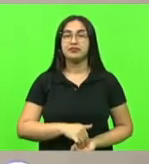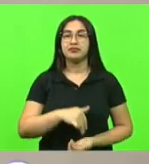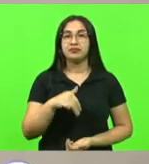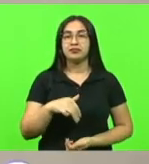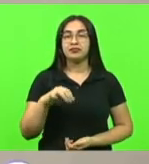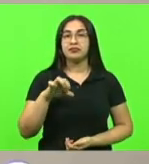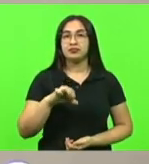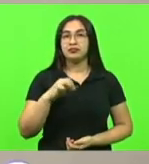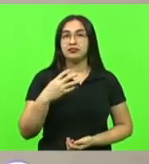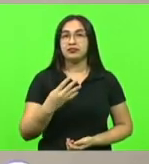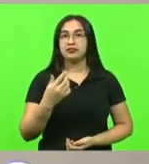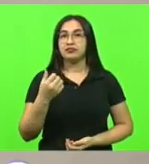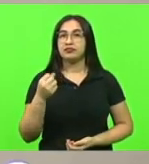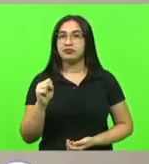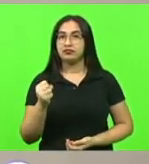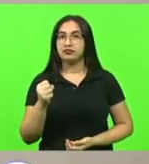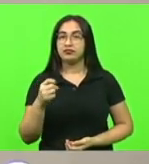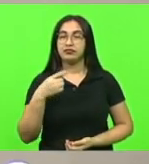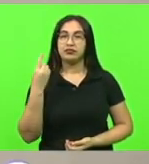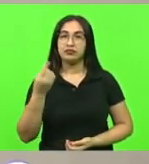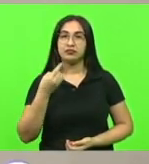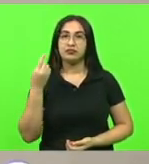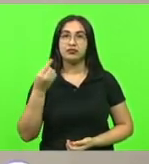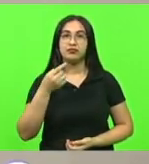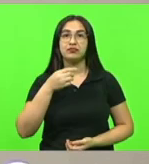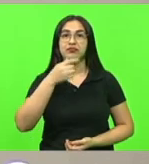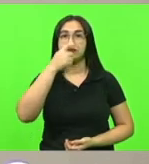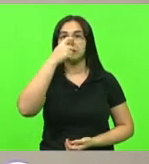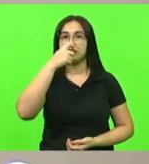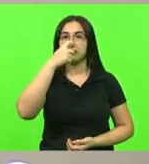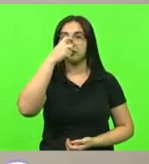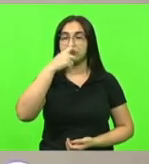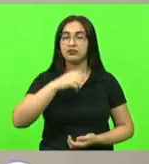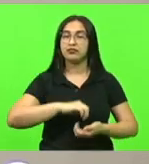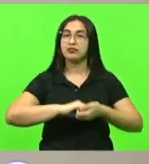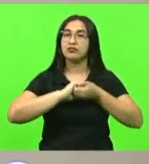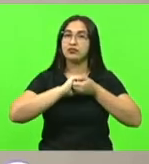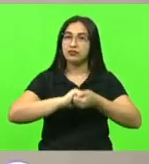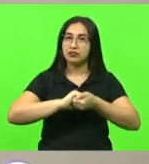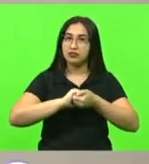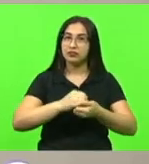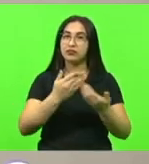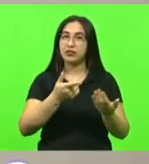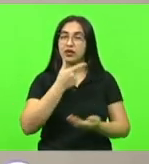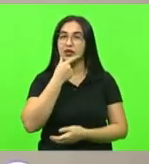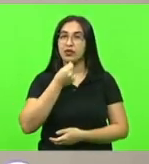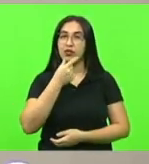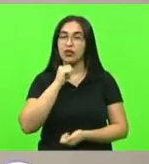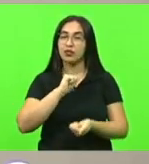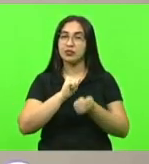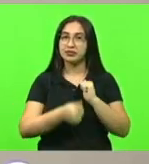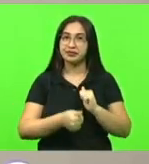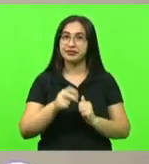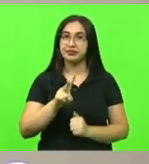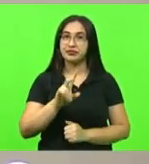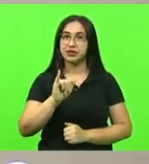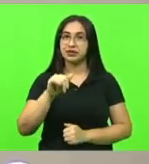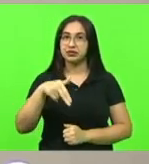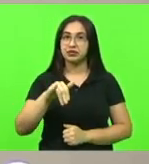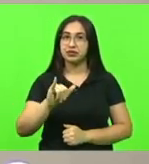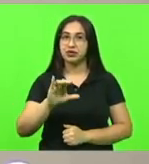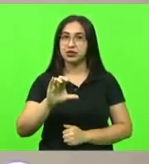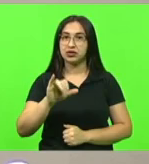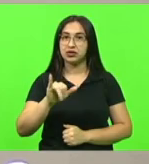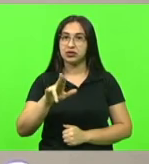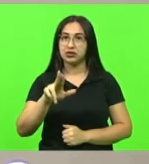Moção 948, autor deputado Maurício Scudilar, que cumprimentando o atleta Vinícius Antônio de Almeida pela conquista do primeiro